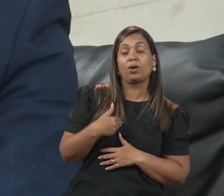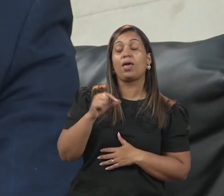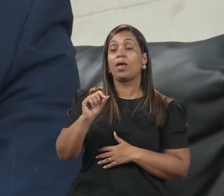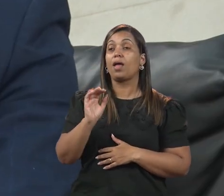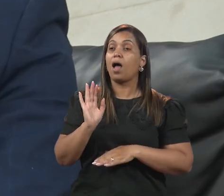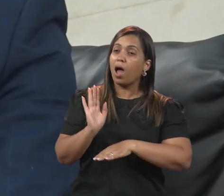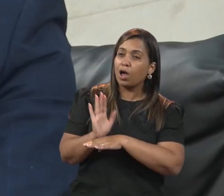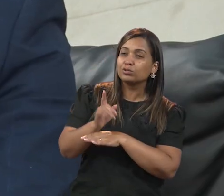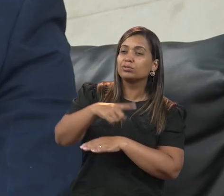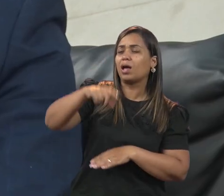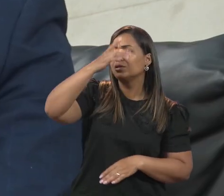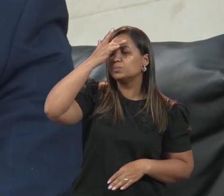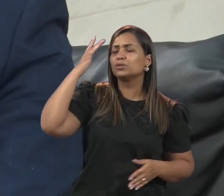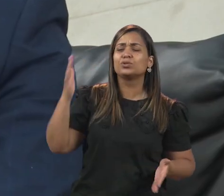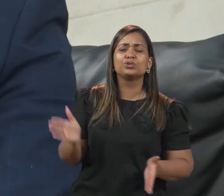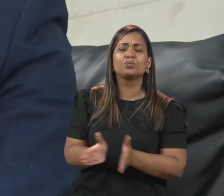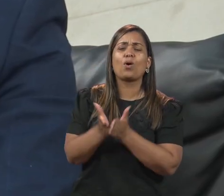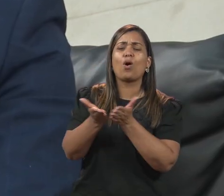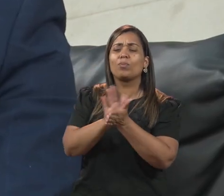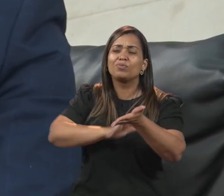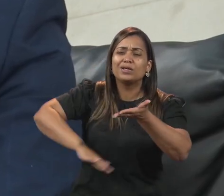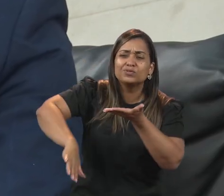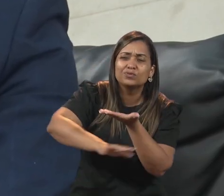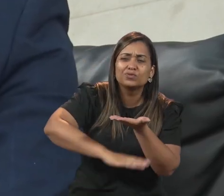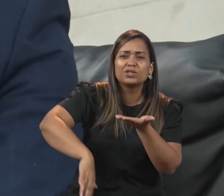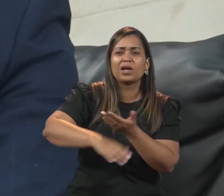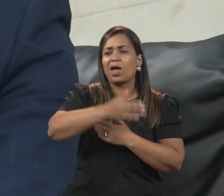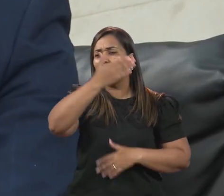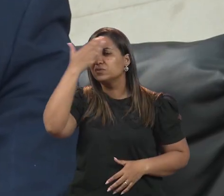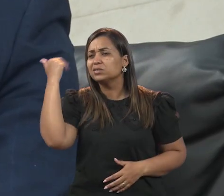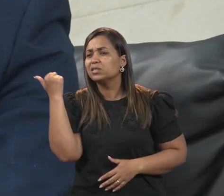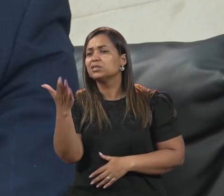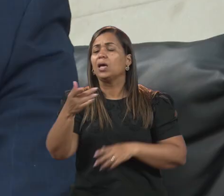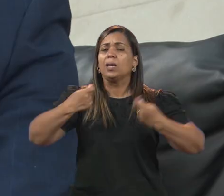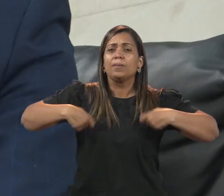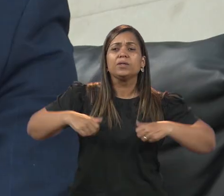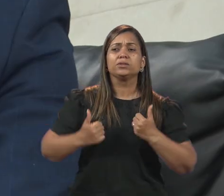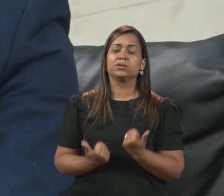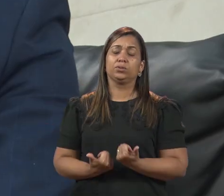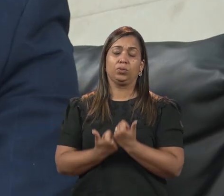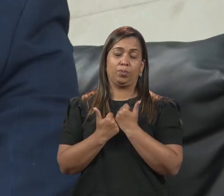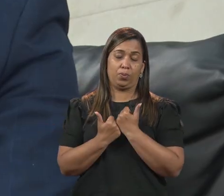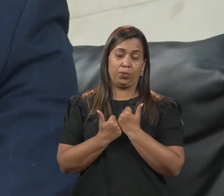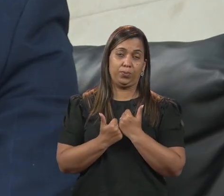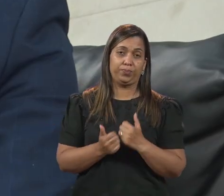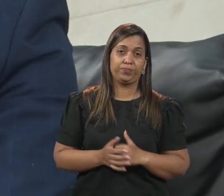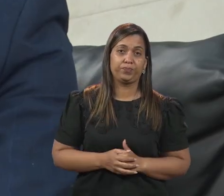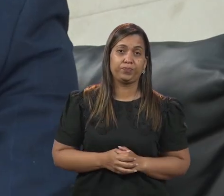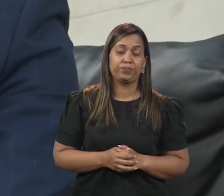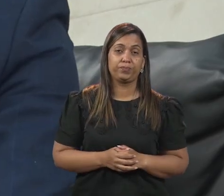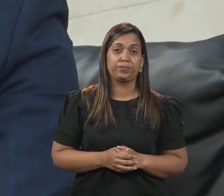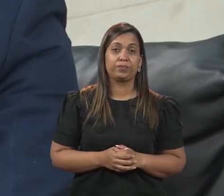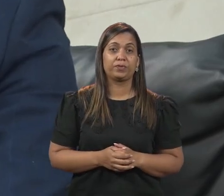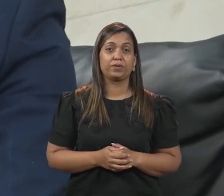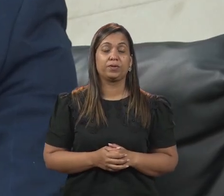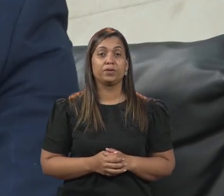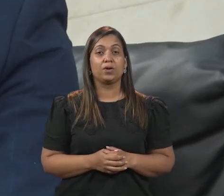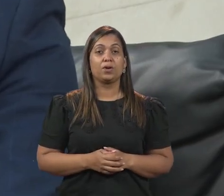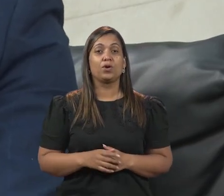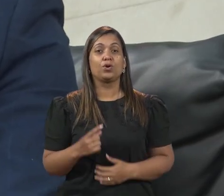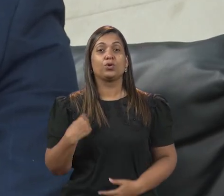classe talvez mais esquecida, mais vulnerável, daquela que mais precisa do apoio público. Então, nós